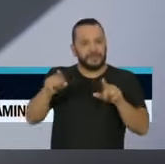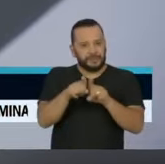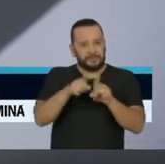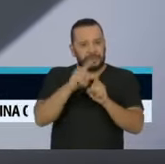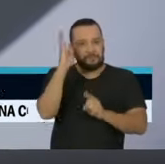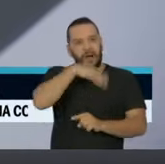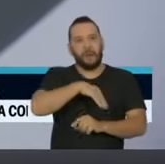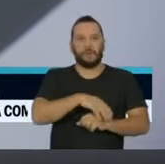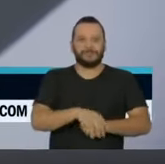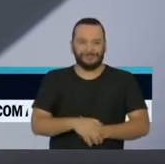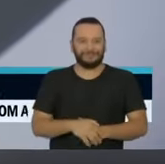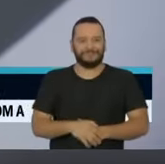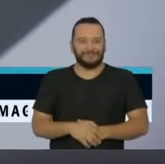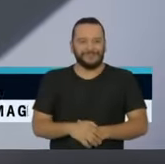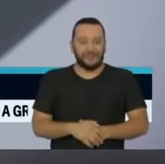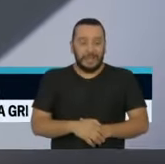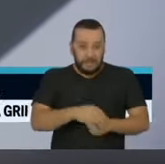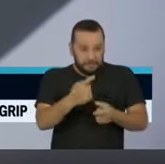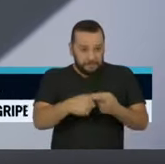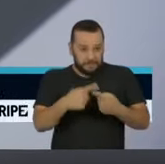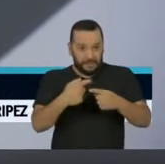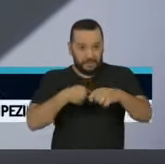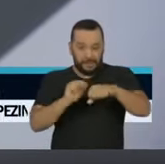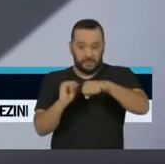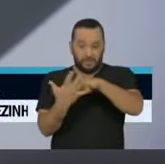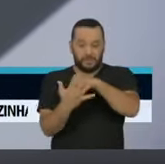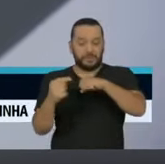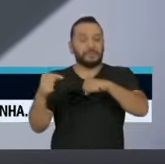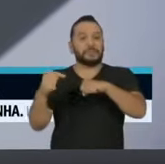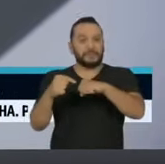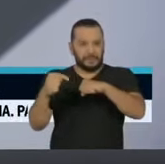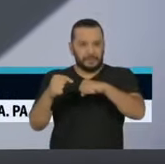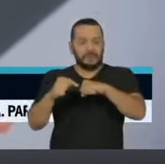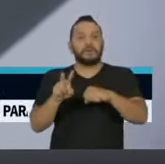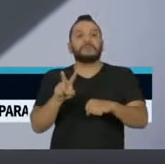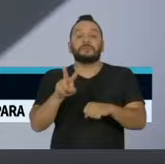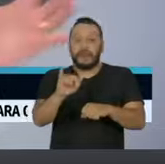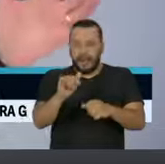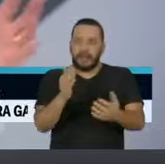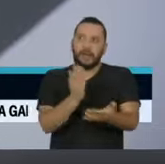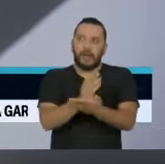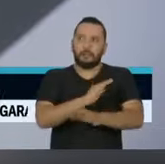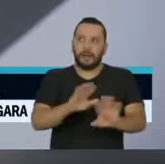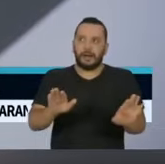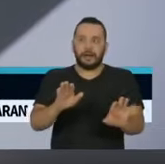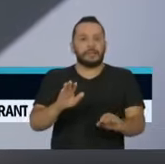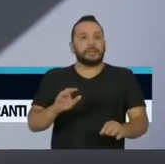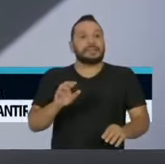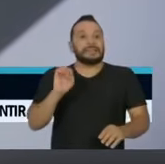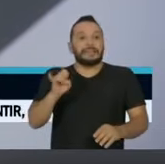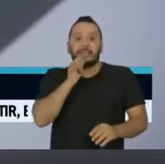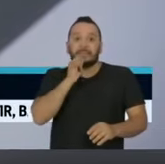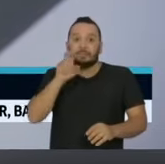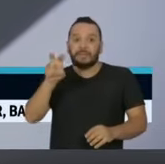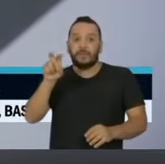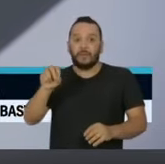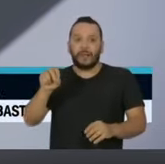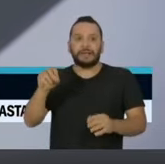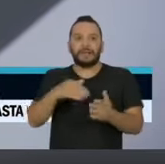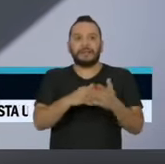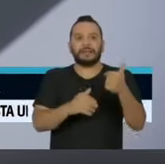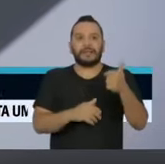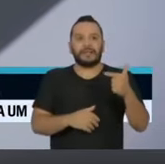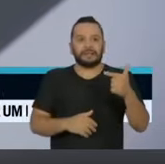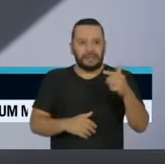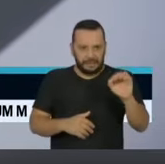o que se sabe que a epidemia vai passar quando cinquenta setenta por cento das pessoas tiverem